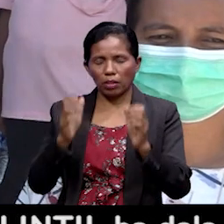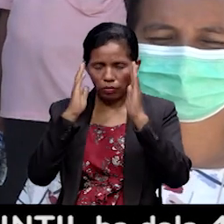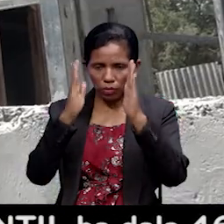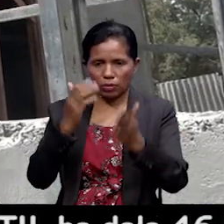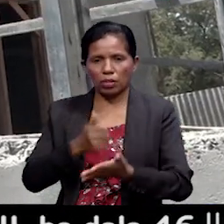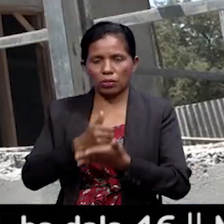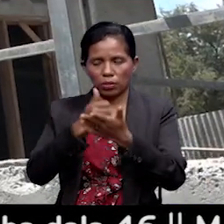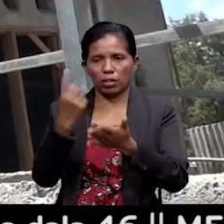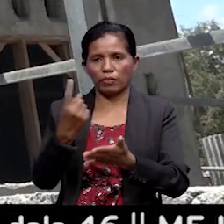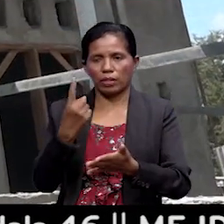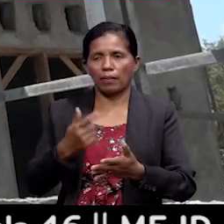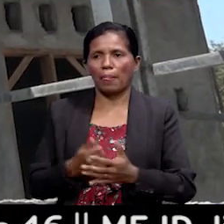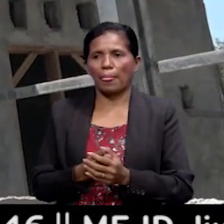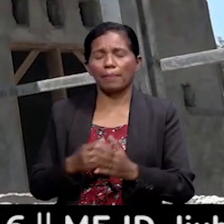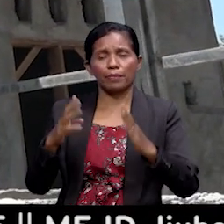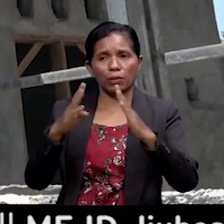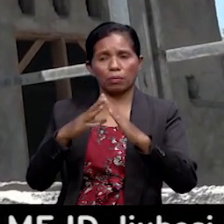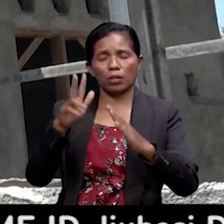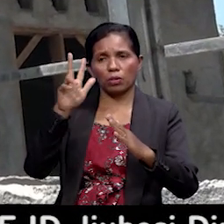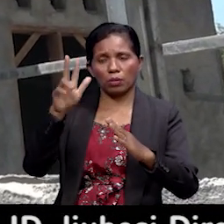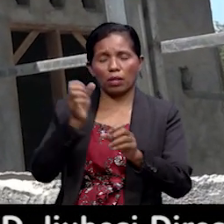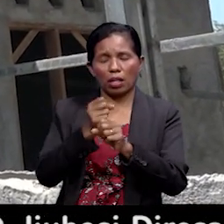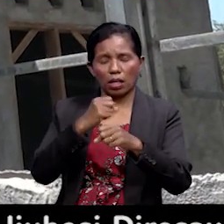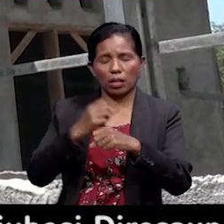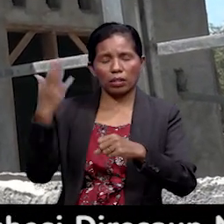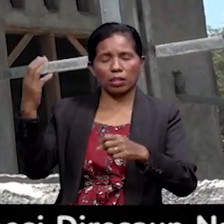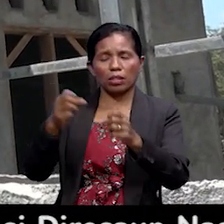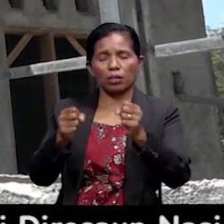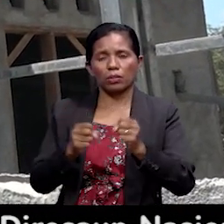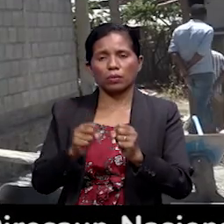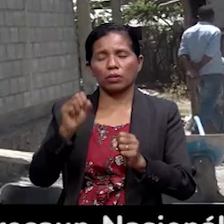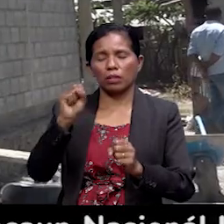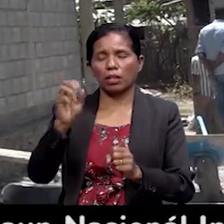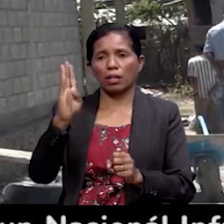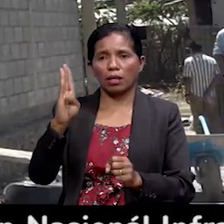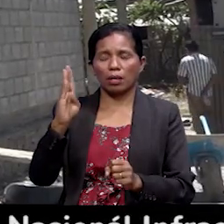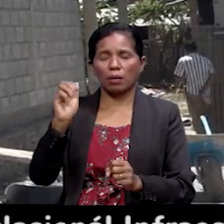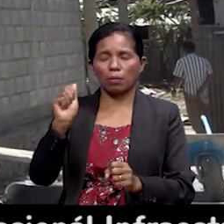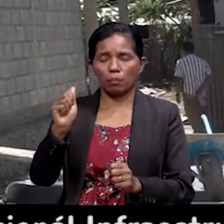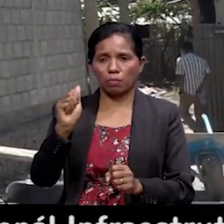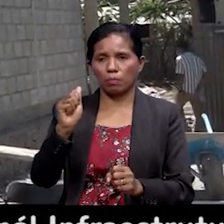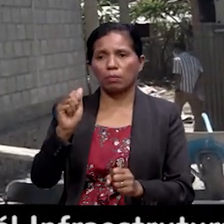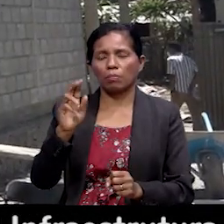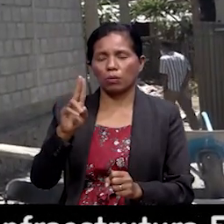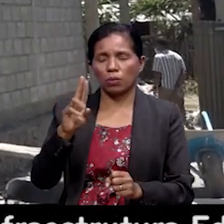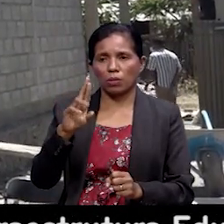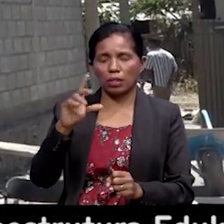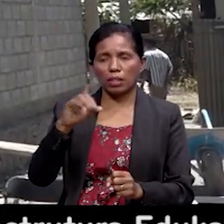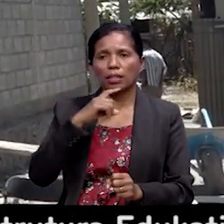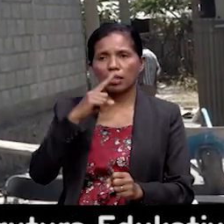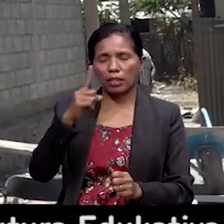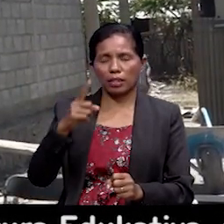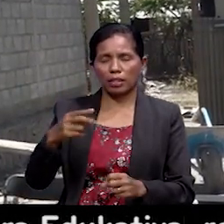fate ba idane. Umatolu nebe hari ona iha suku sabuli metinaru ne uma rua ho medida